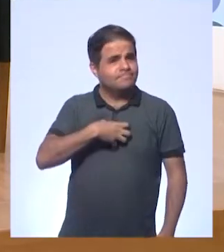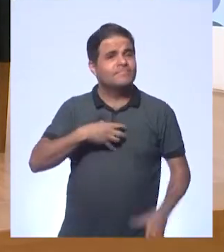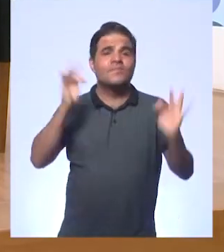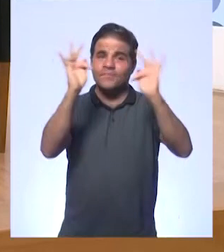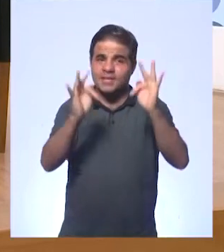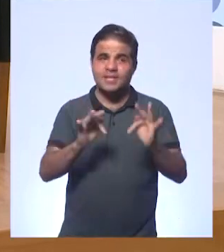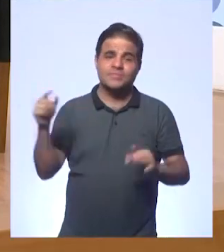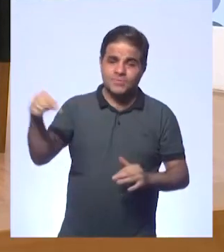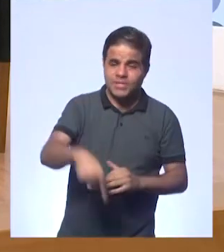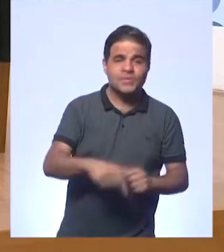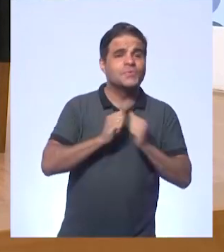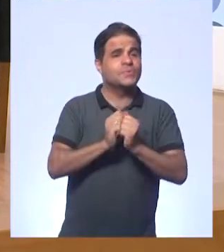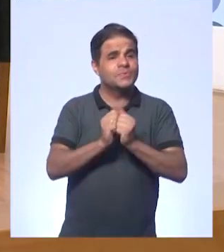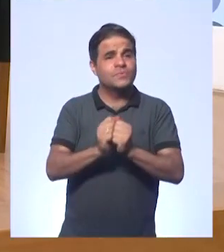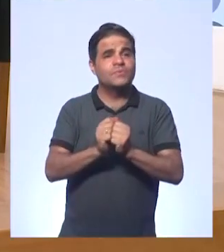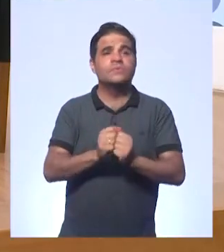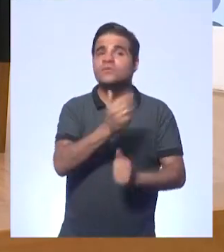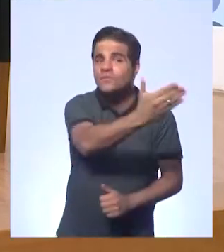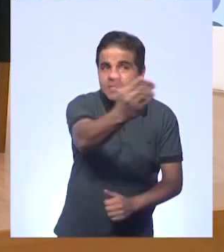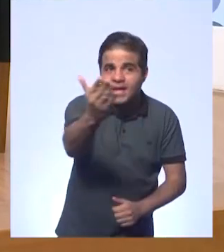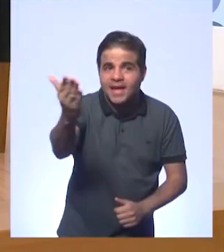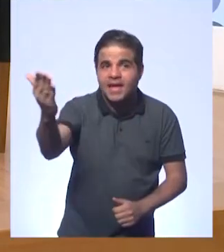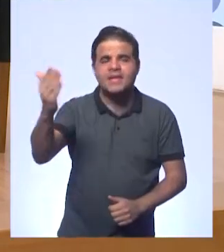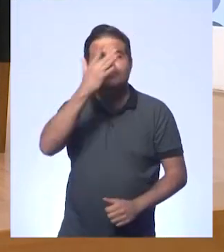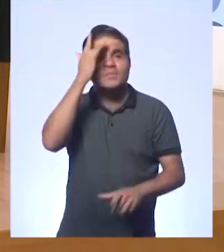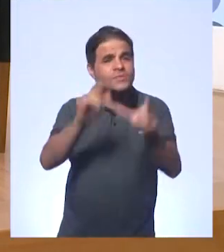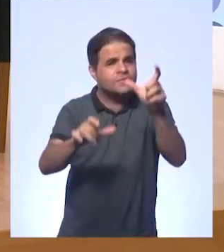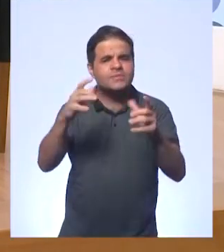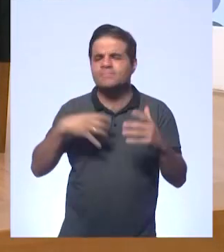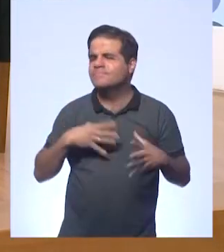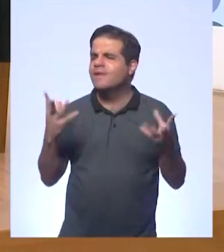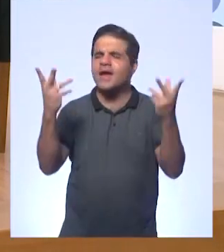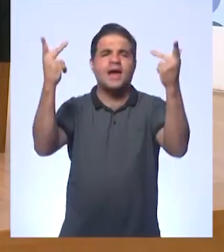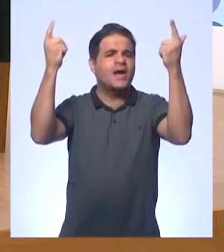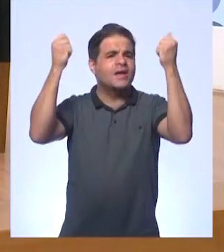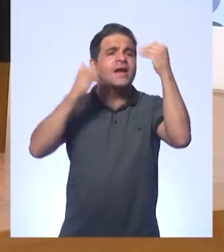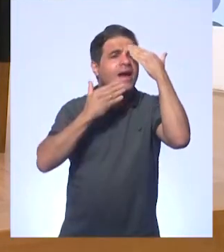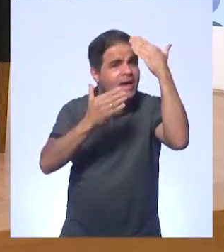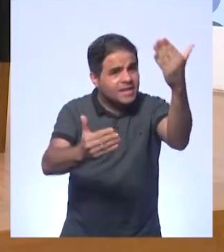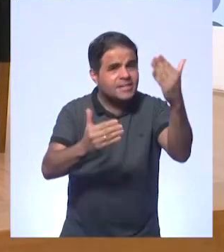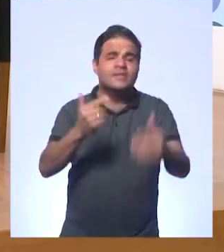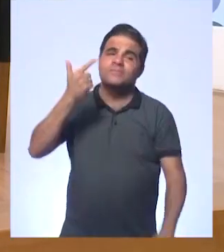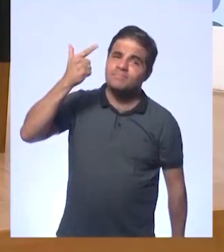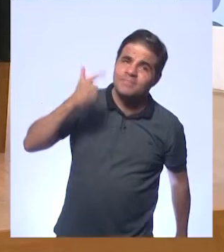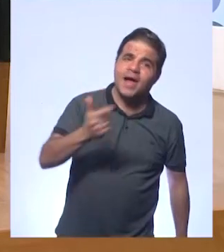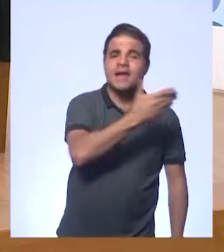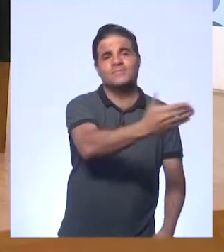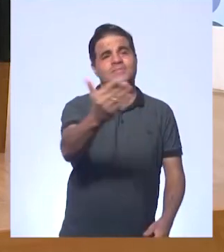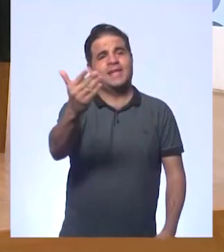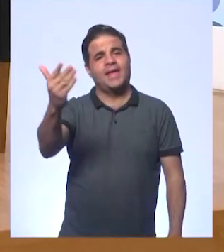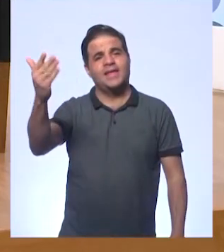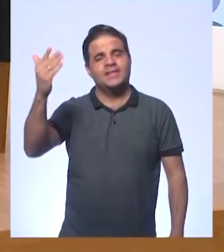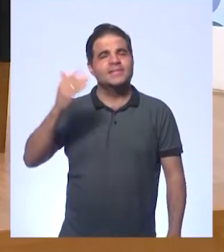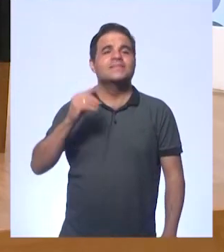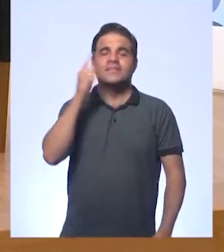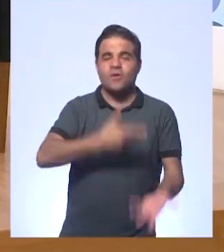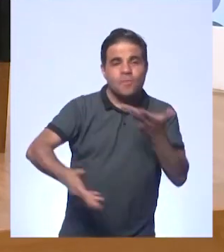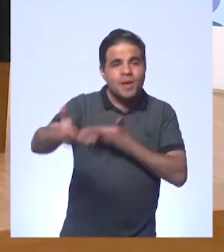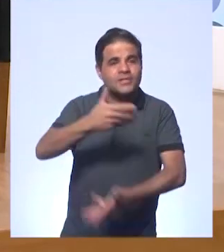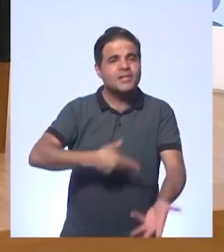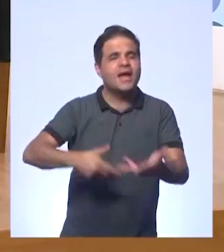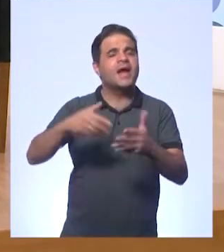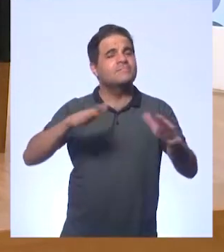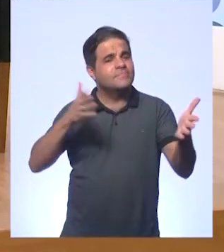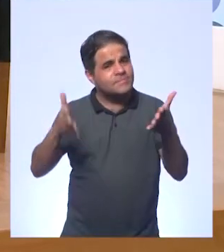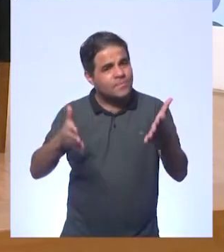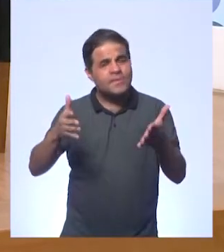feliz com a sua presença. E vocês aí que são pessoas sensacionais, agradecemos demais que compartilharam esse